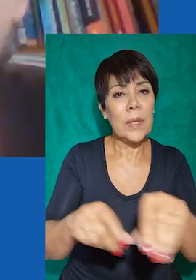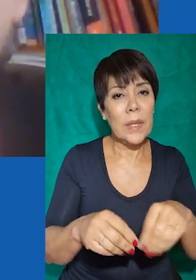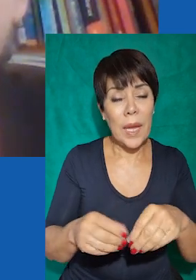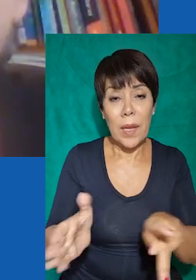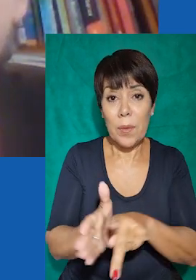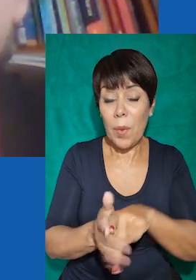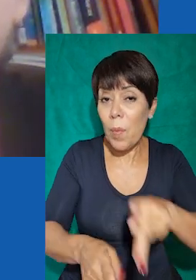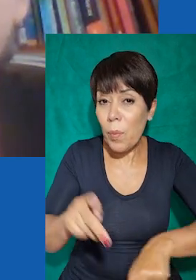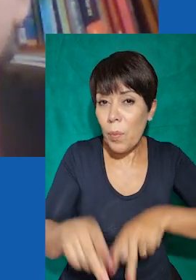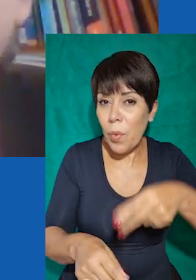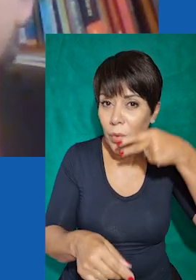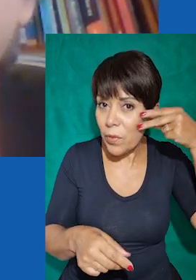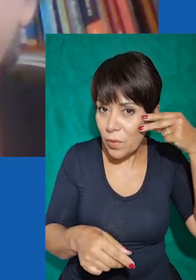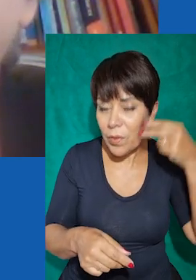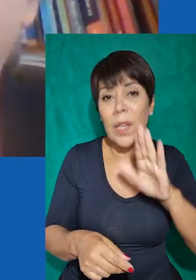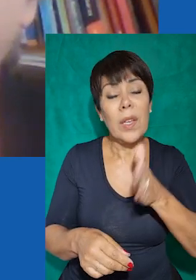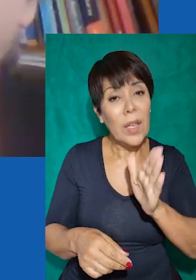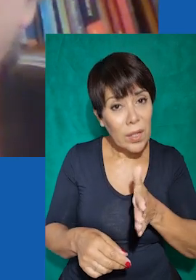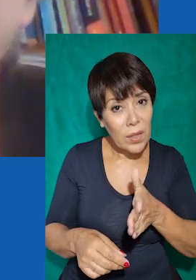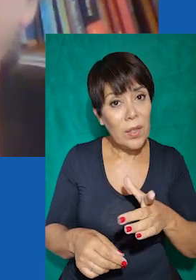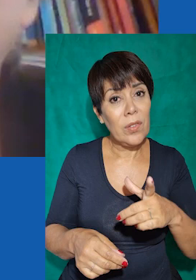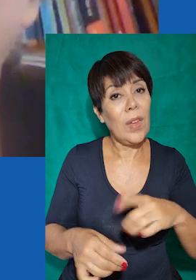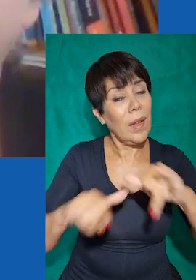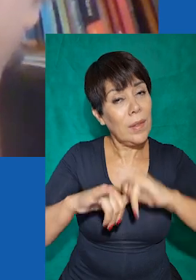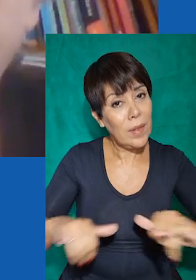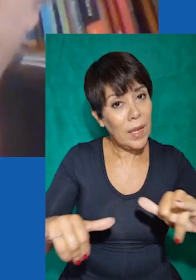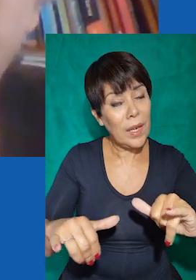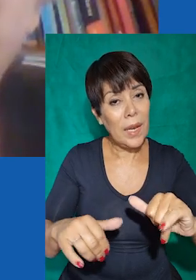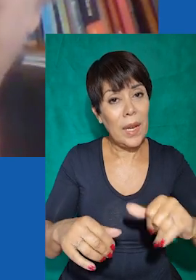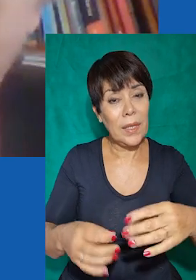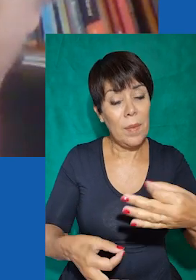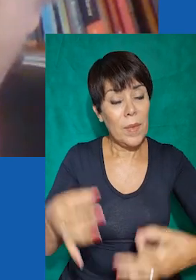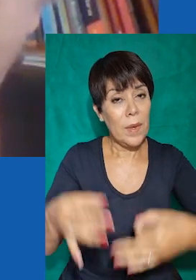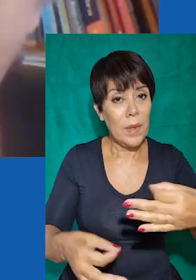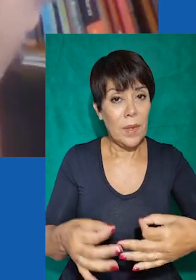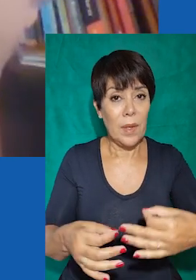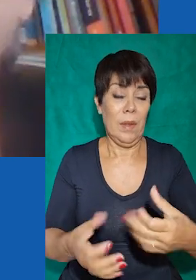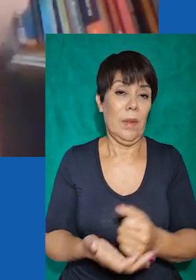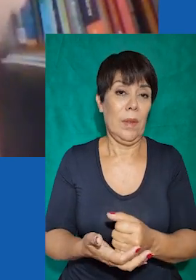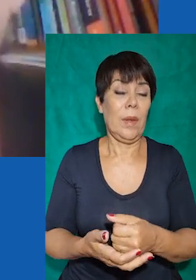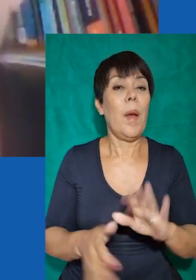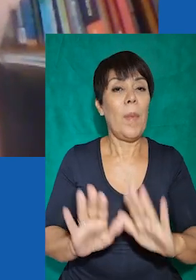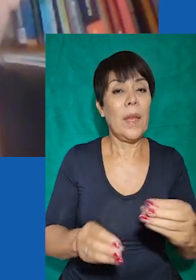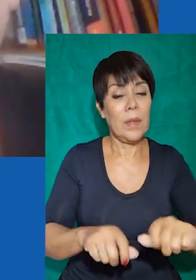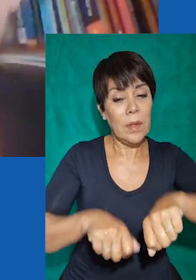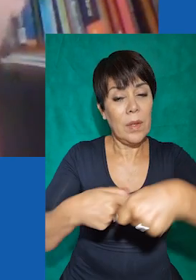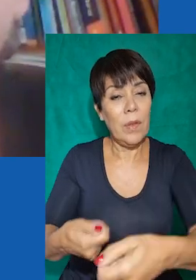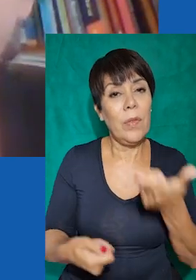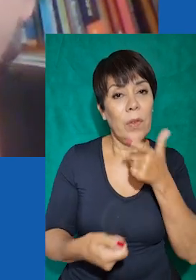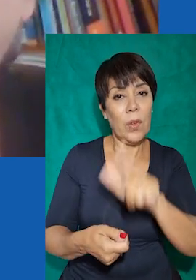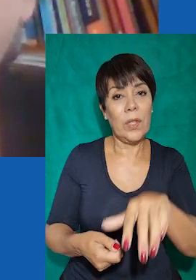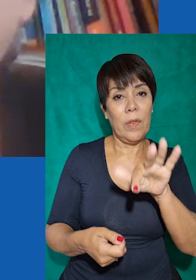terras indígenas, a demarcação de terras indígenas que já estavam declaradas pelo ministro da Justiça e que foram devolvidas à